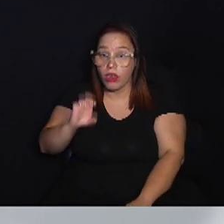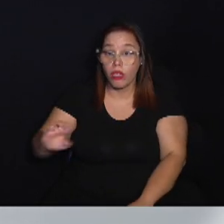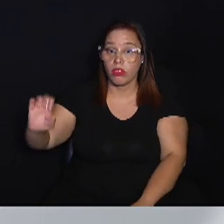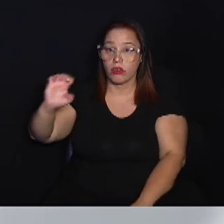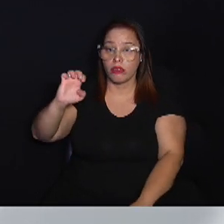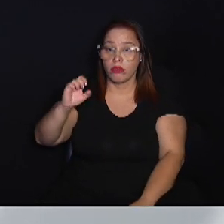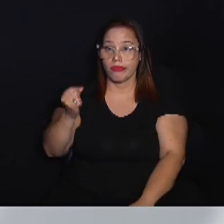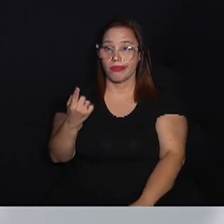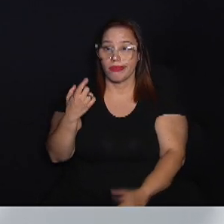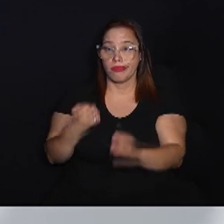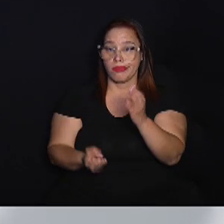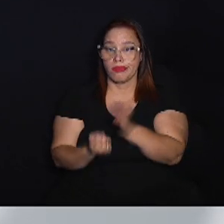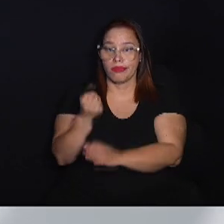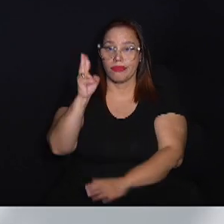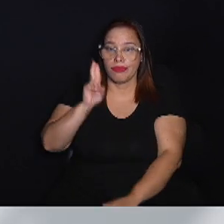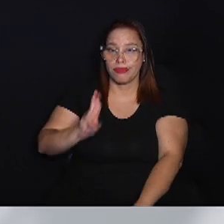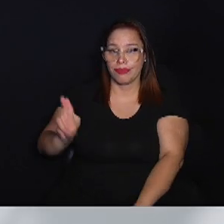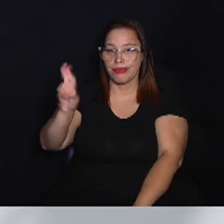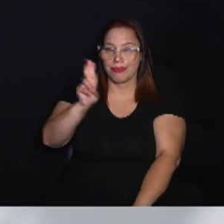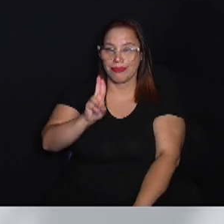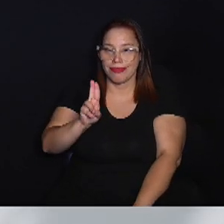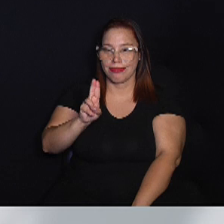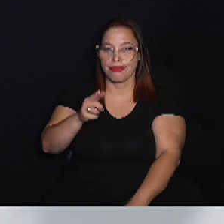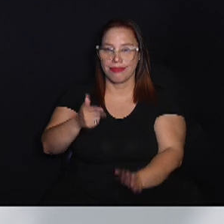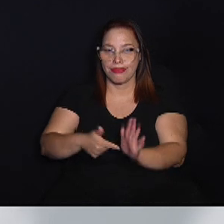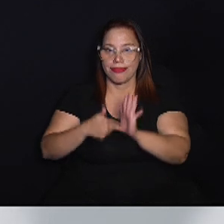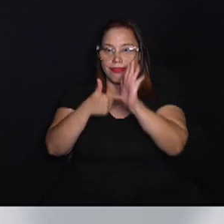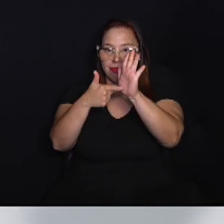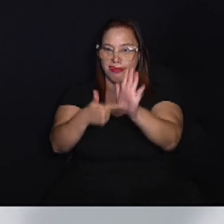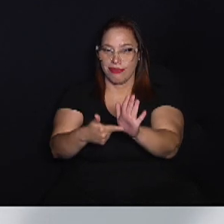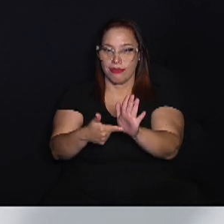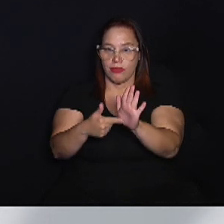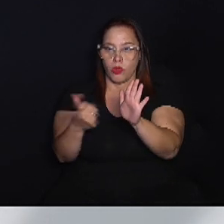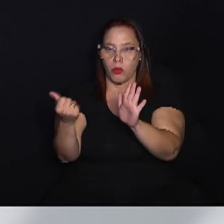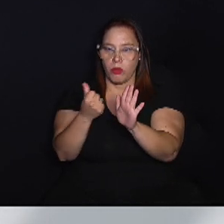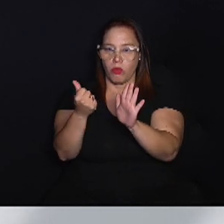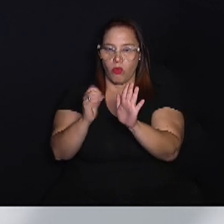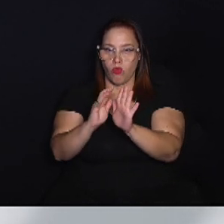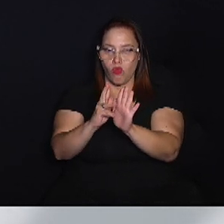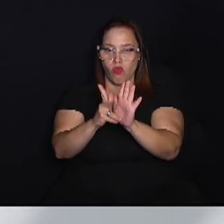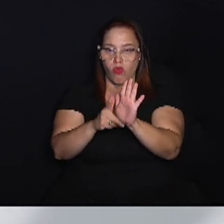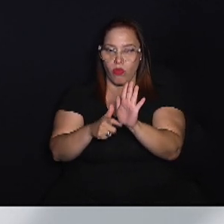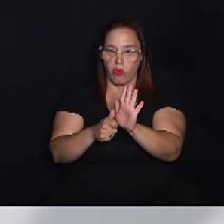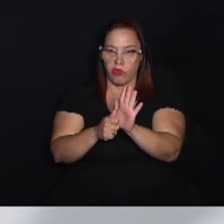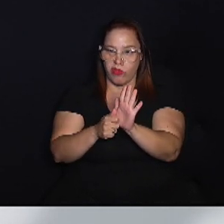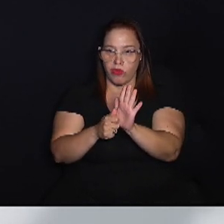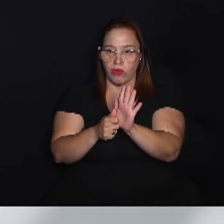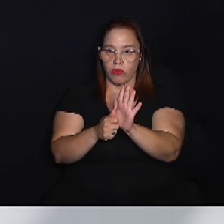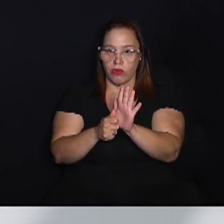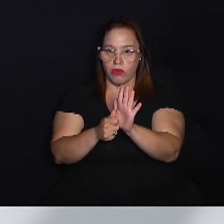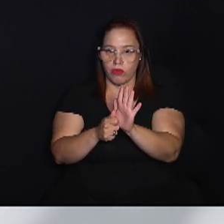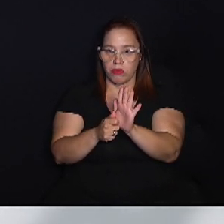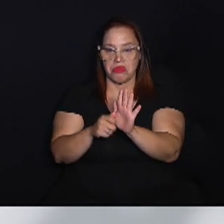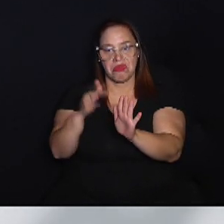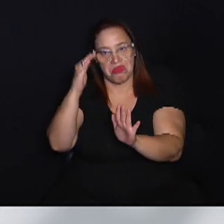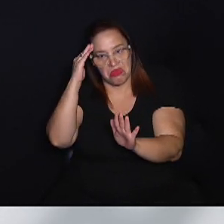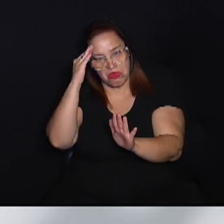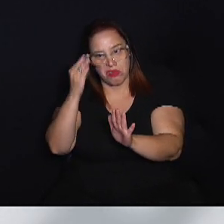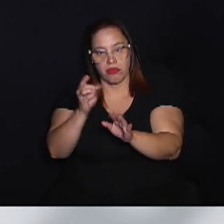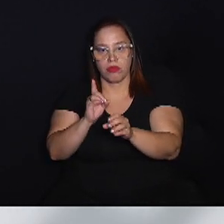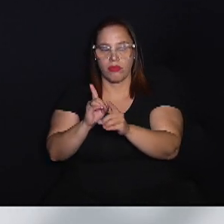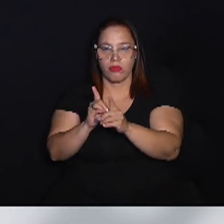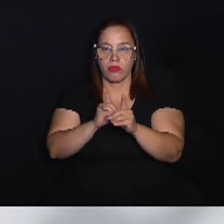Uma delas foi o surgimento das universidades, que apresentaram o primeiro catálogo unificado para atender